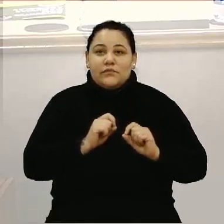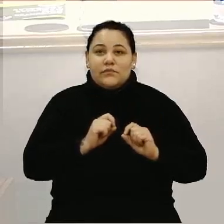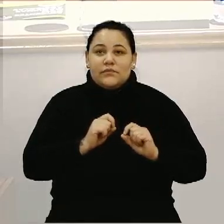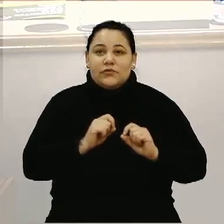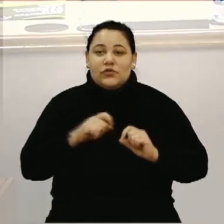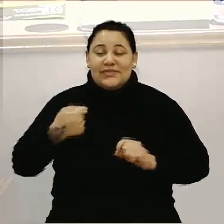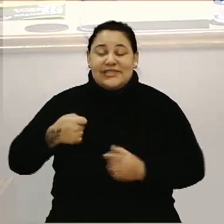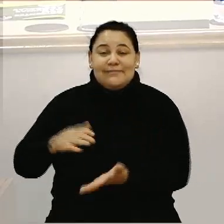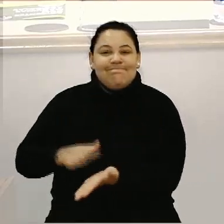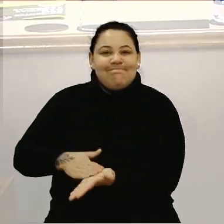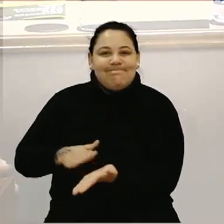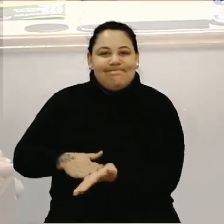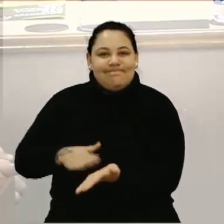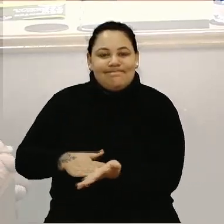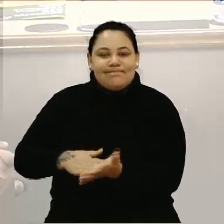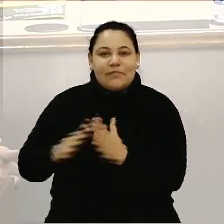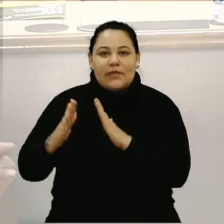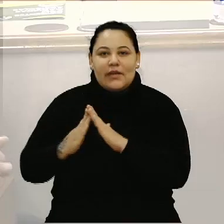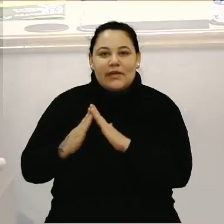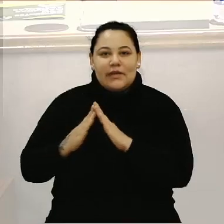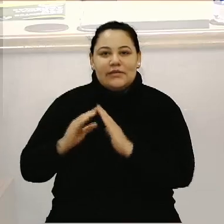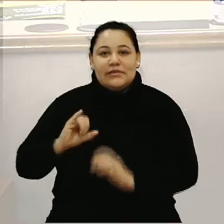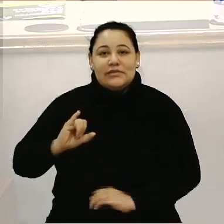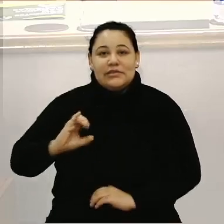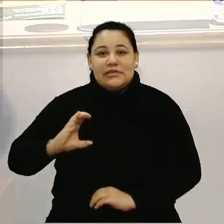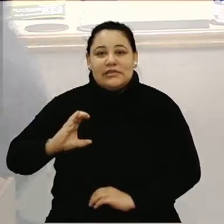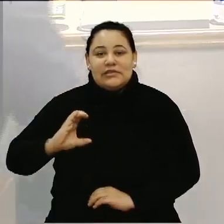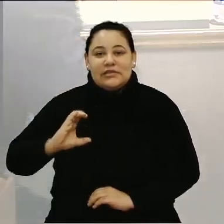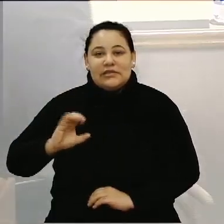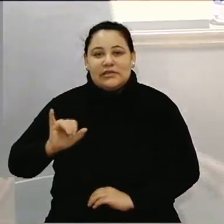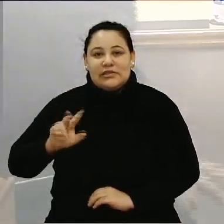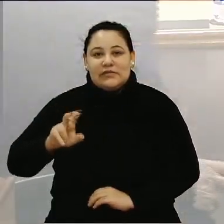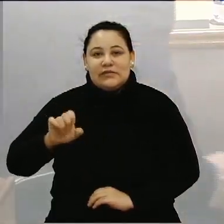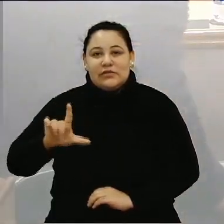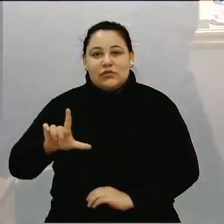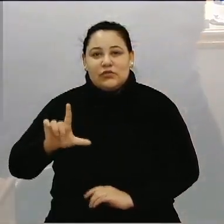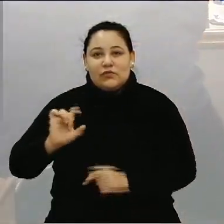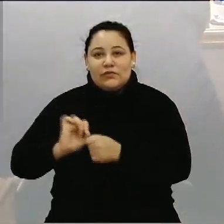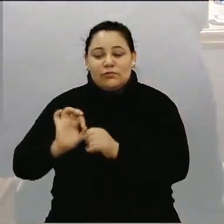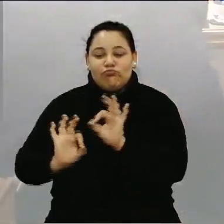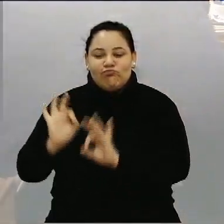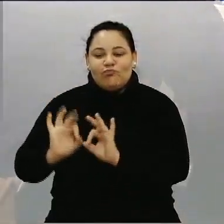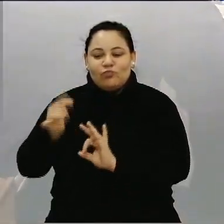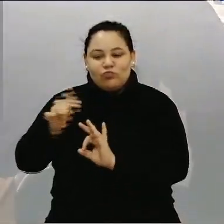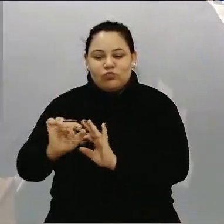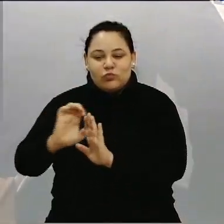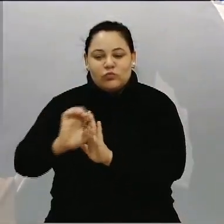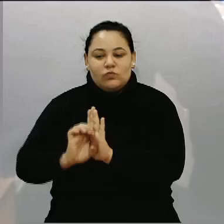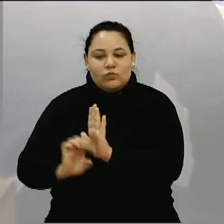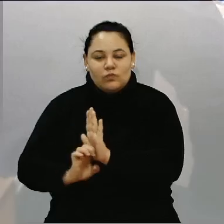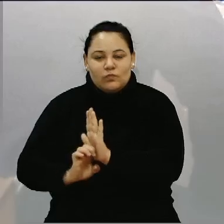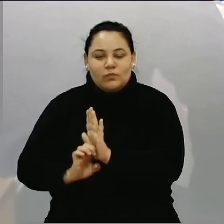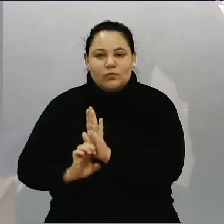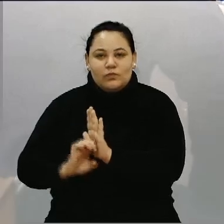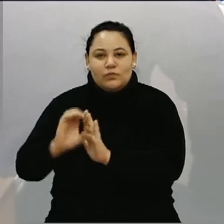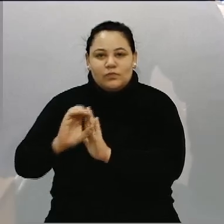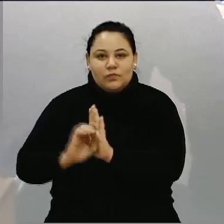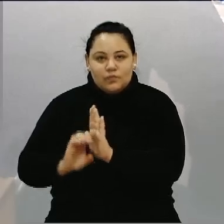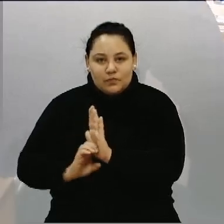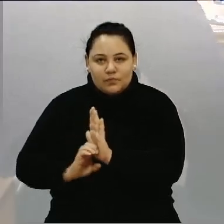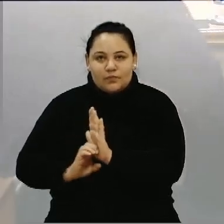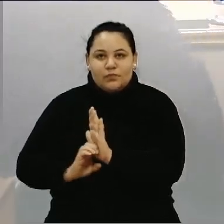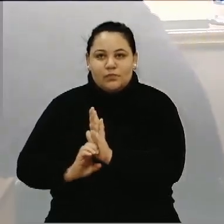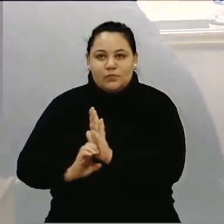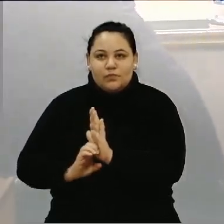Civil para que faça a reestruturação de carreira do quadro de pessoal técnico do ensino médio, técnico